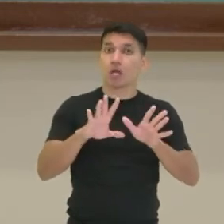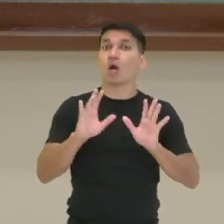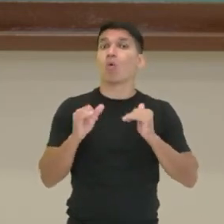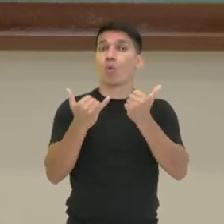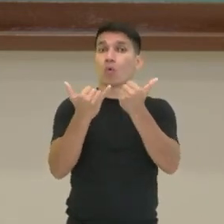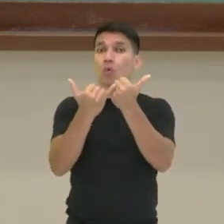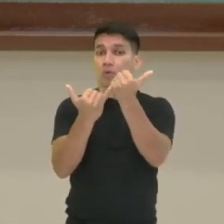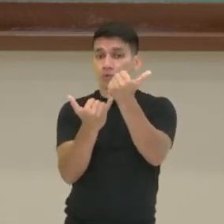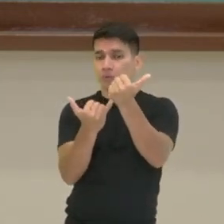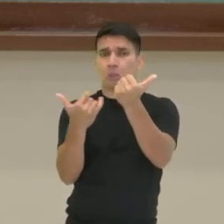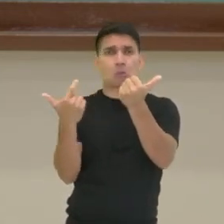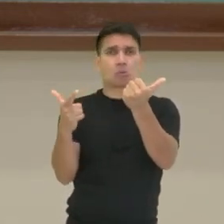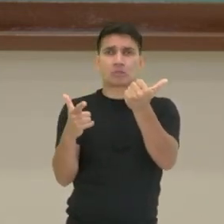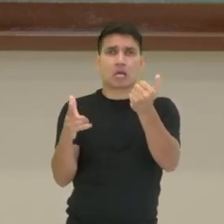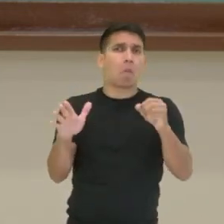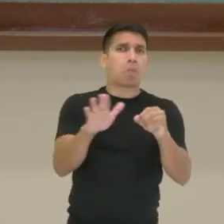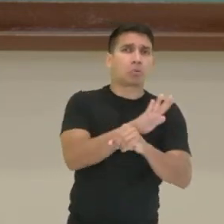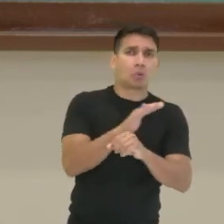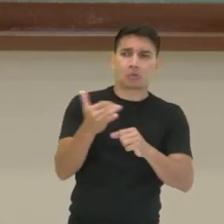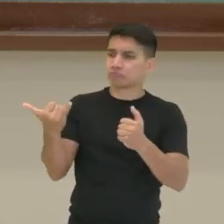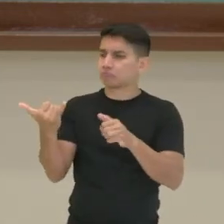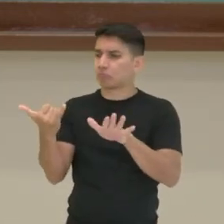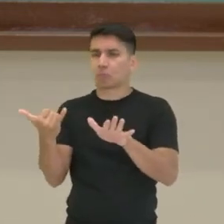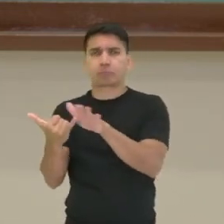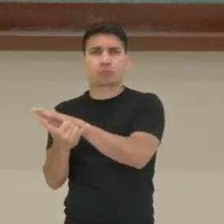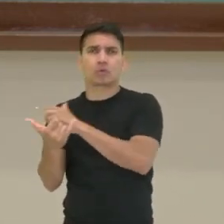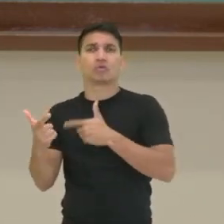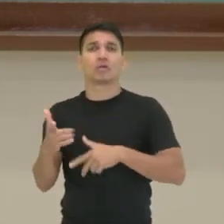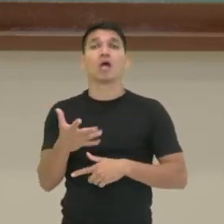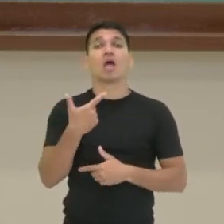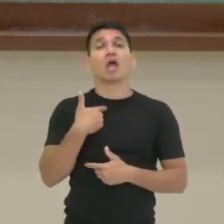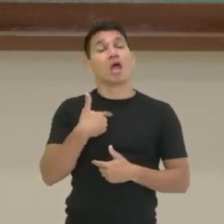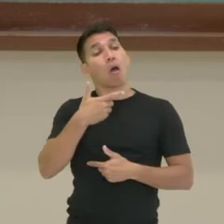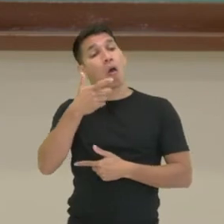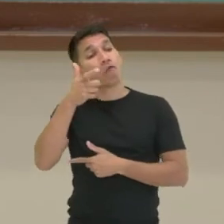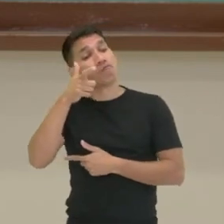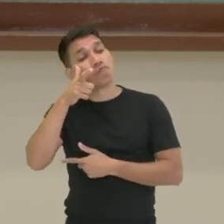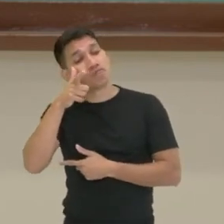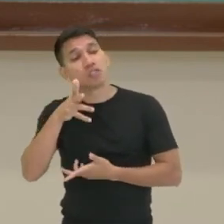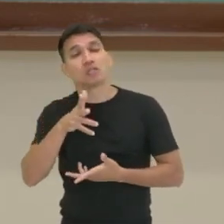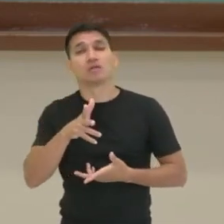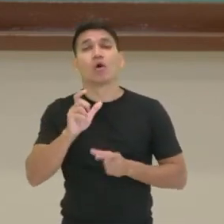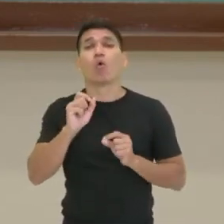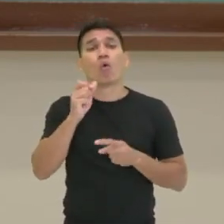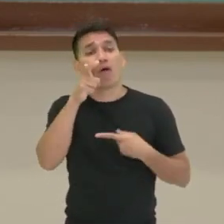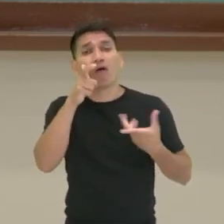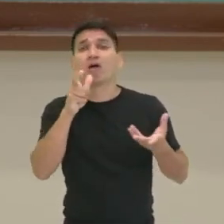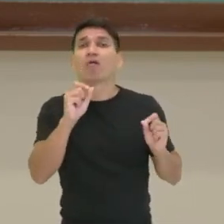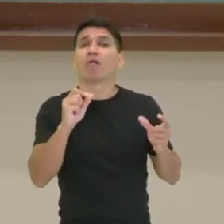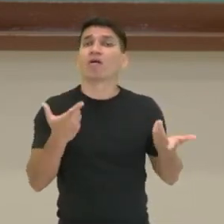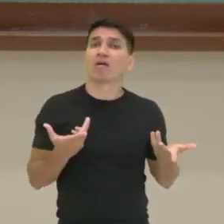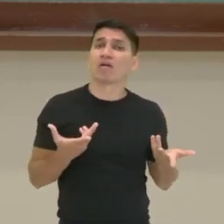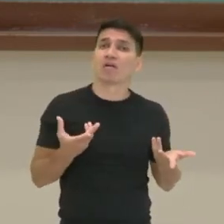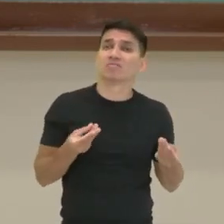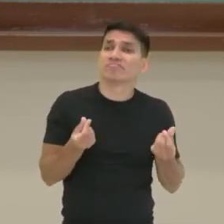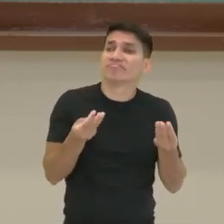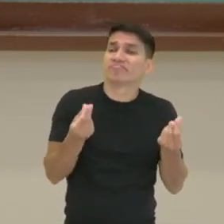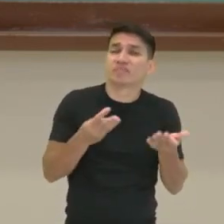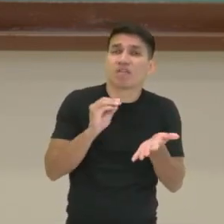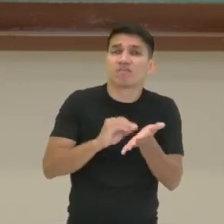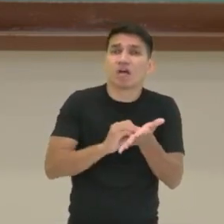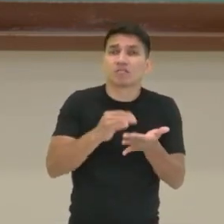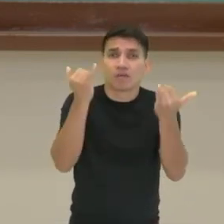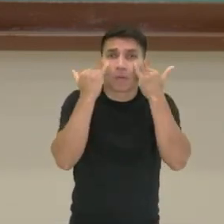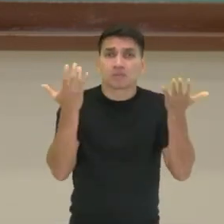subordinada, ela não vai ter sentido completo, porque fica assim, ah, eu verifico. O que se verifica? Não tem sentido. Ou ainda é